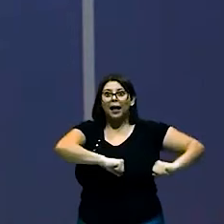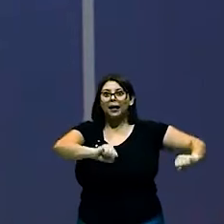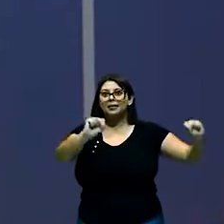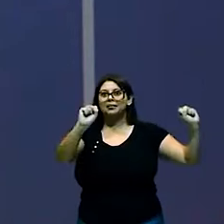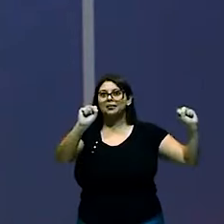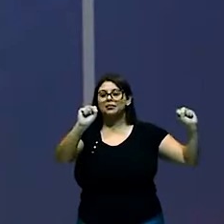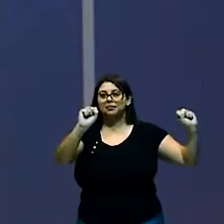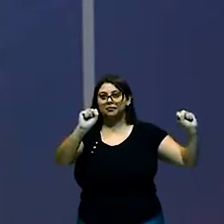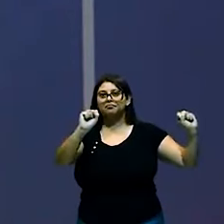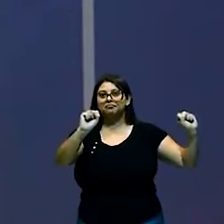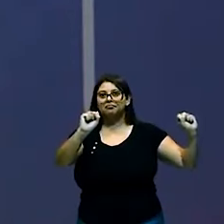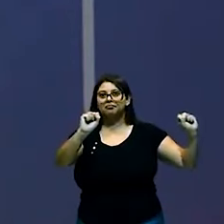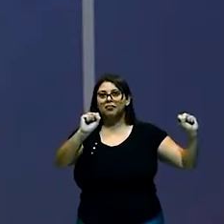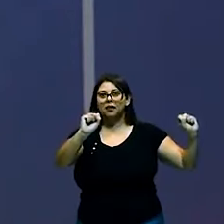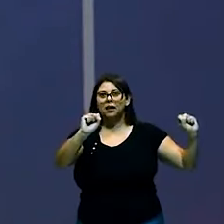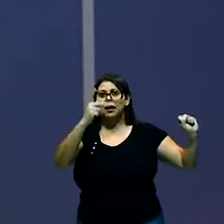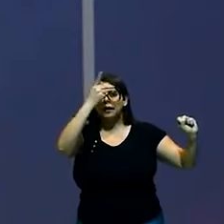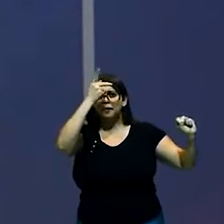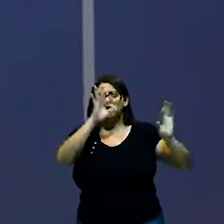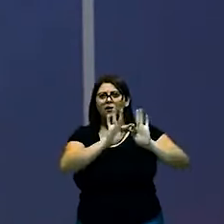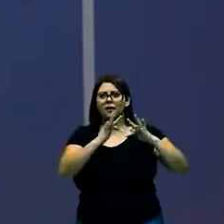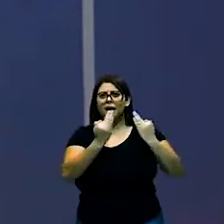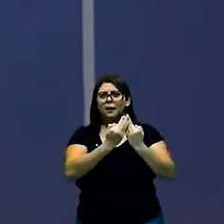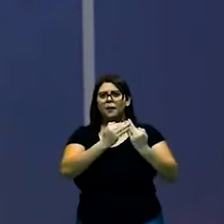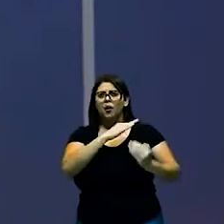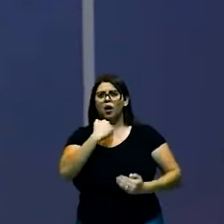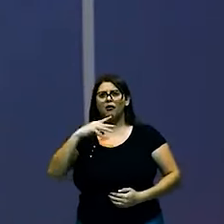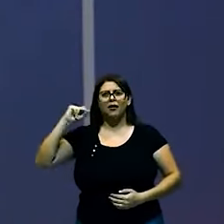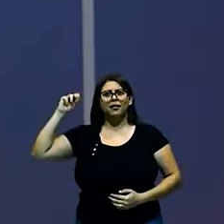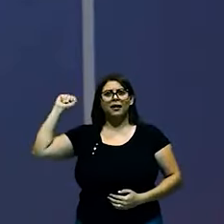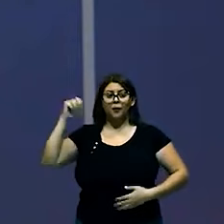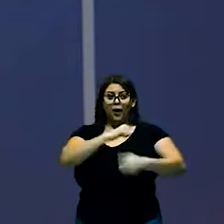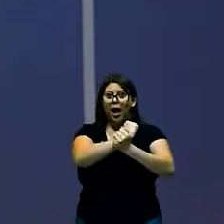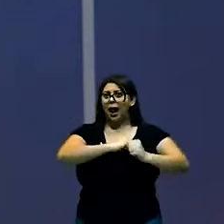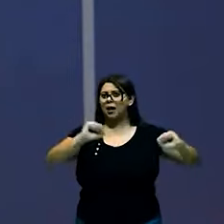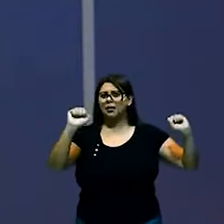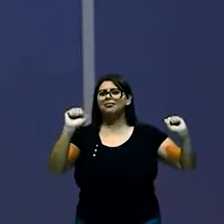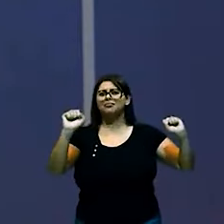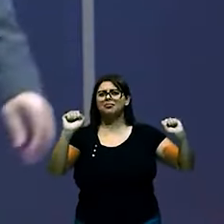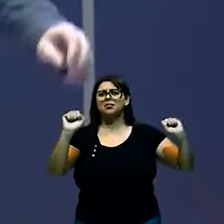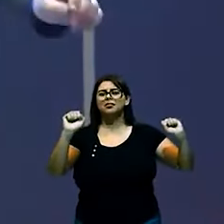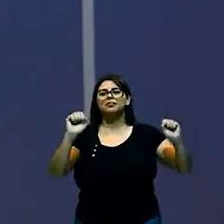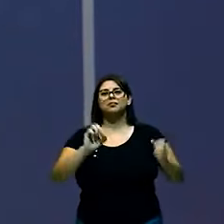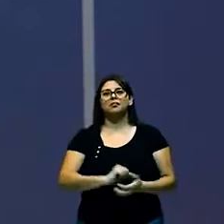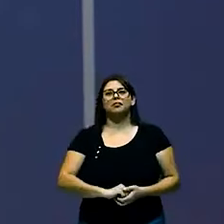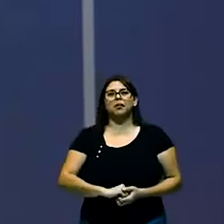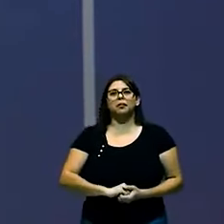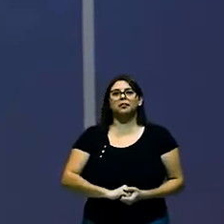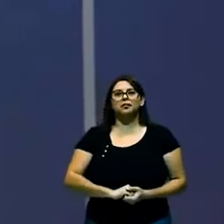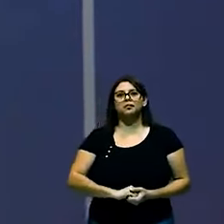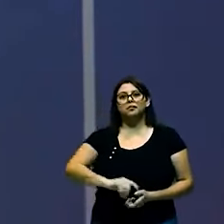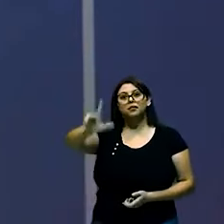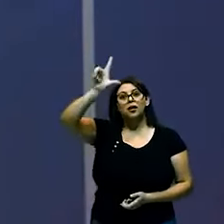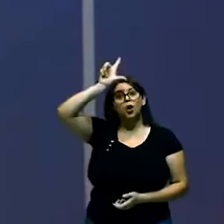a alma do seu parente sai do purgatório, né? E ele trabalhava então com isso, e Lutero, que há